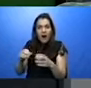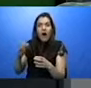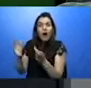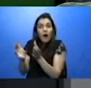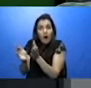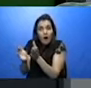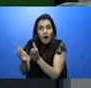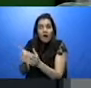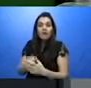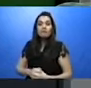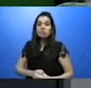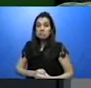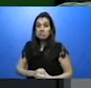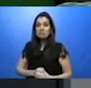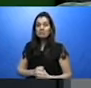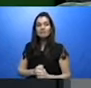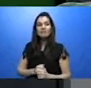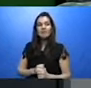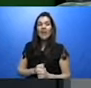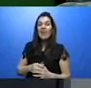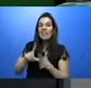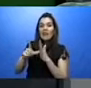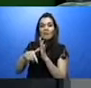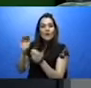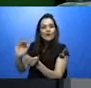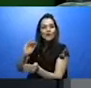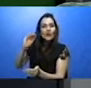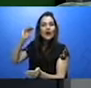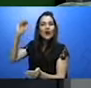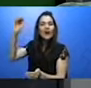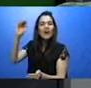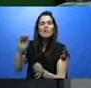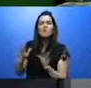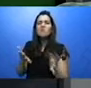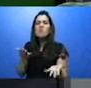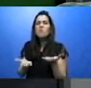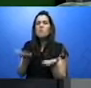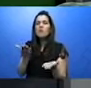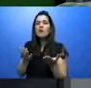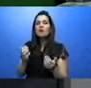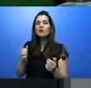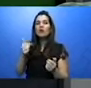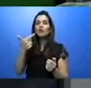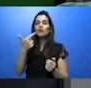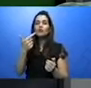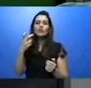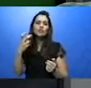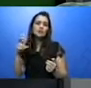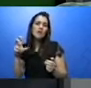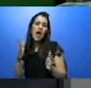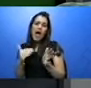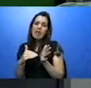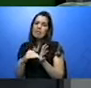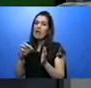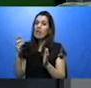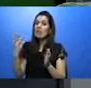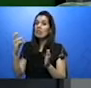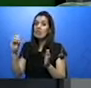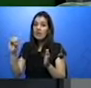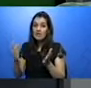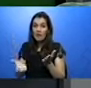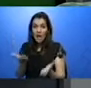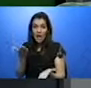lobo-guará. E quando adulto, chega a pesar entre 25 e 30 quilogramas. Ou seja, ele não é um animal tão